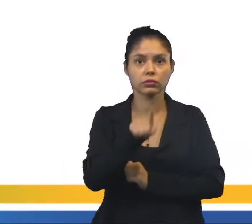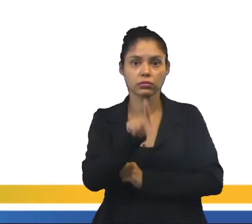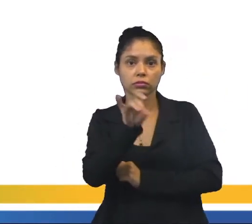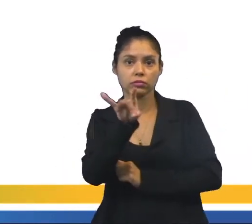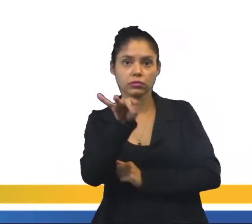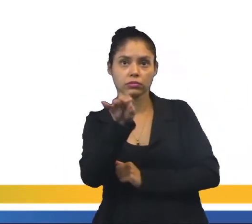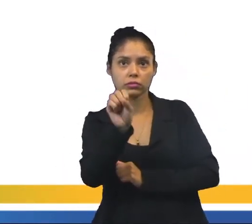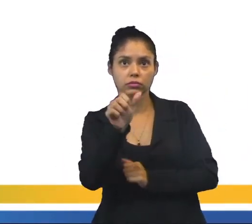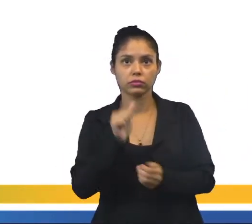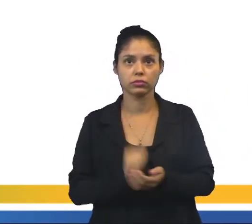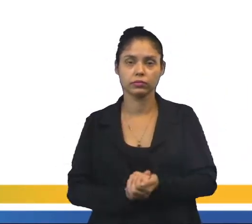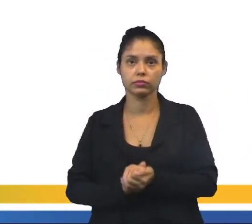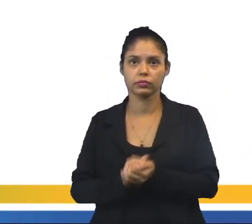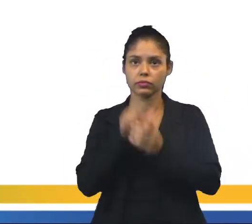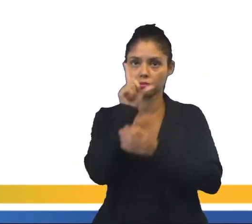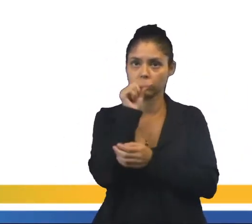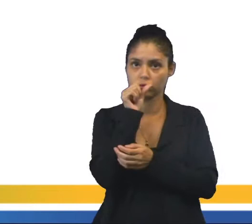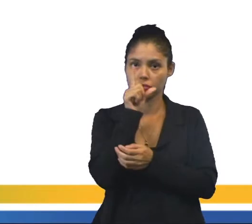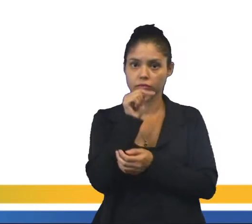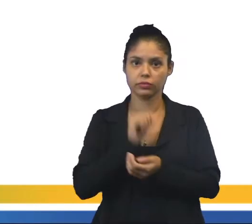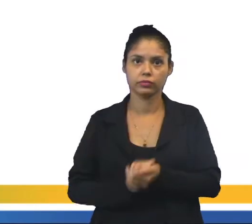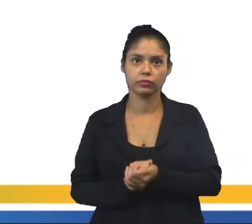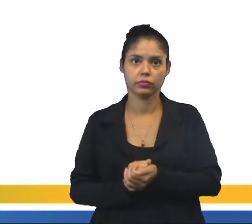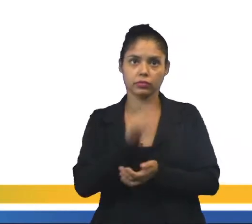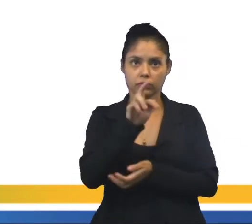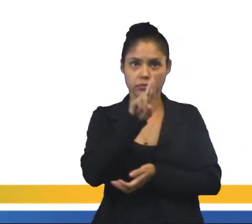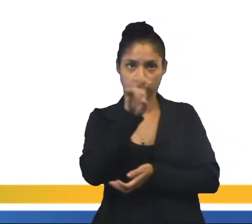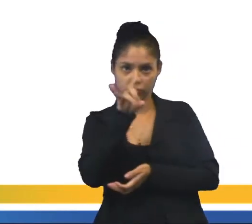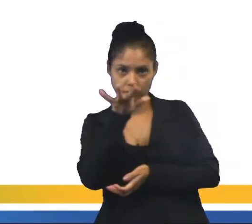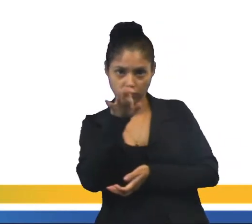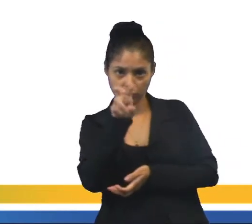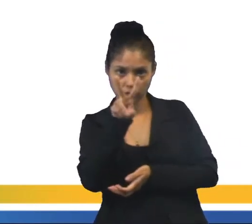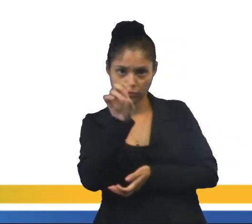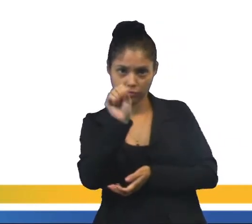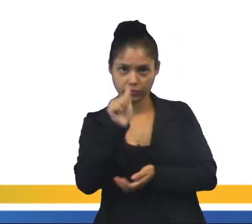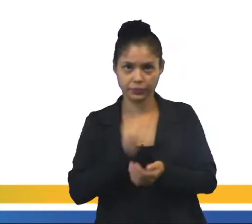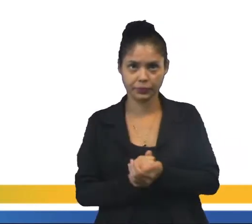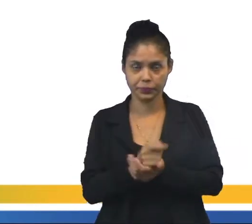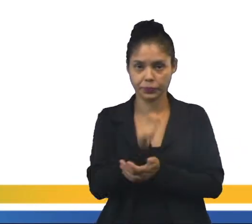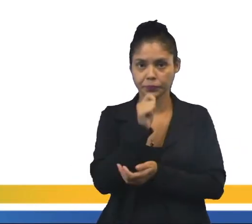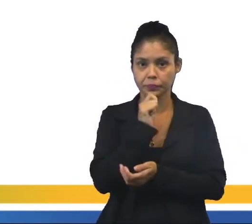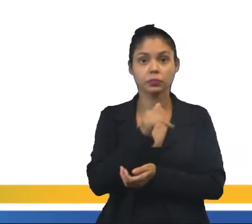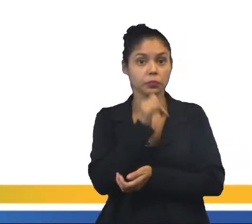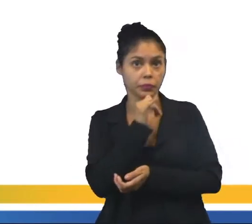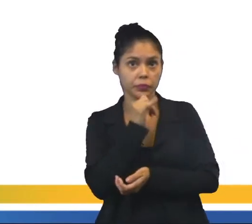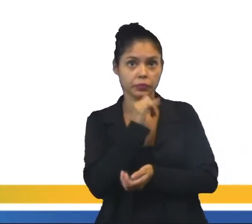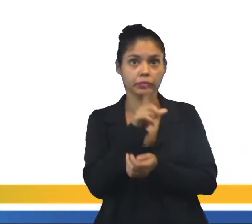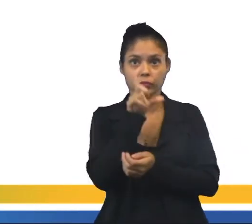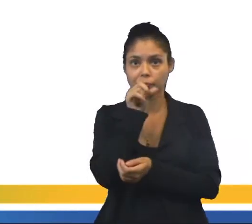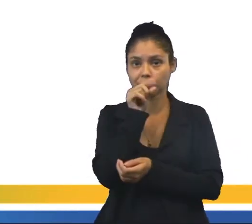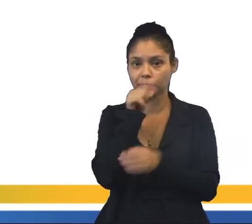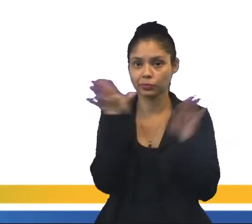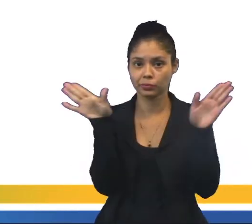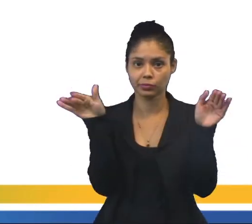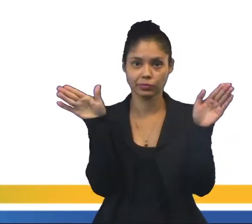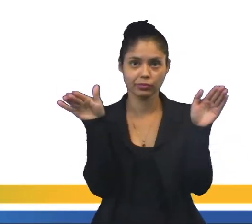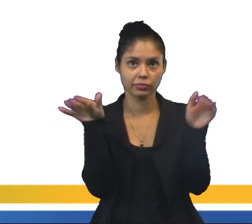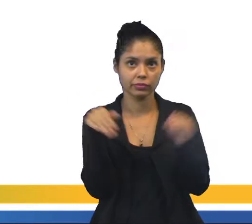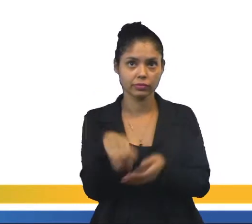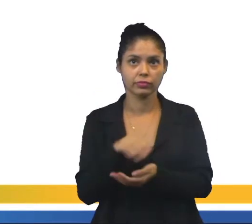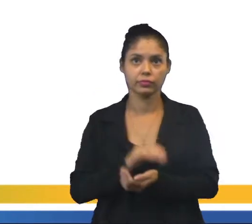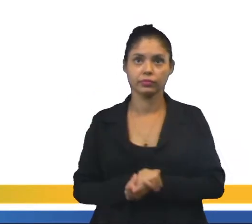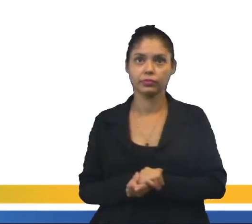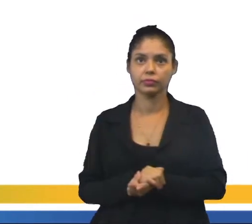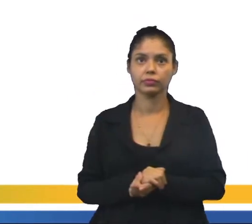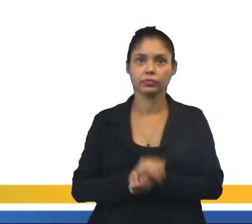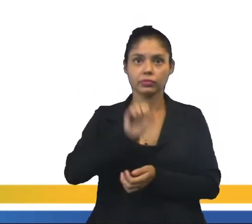né? Agudo ou grave. Vamos falar do agudo. O canto do rouxinol, o canto do passarinho, você pode classificar